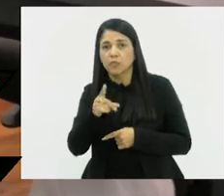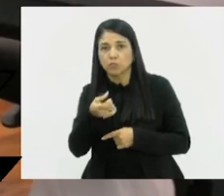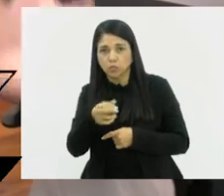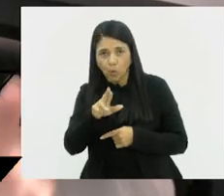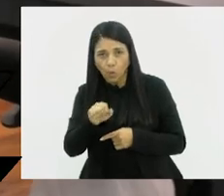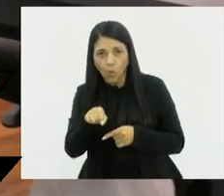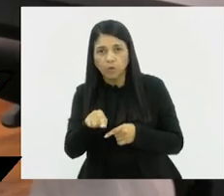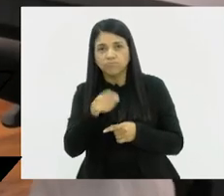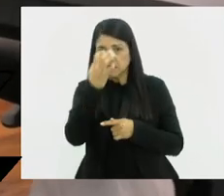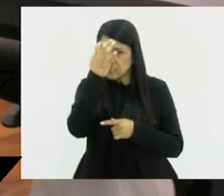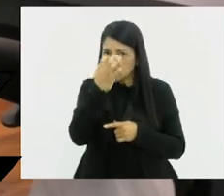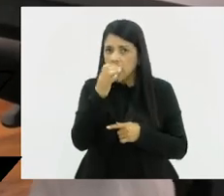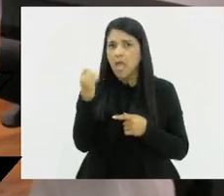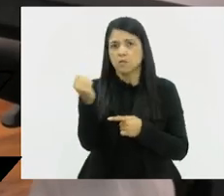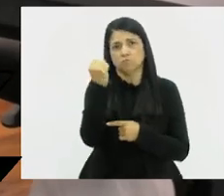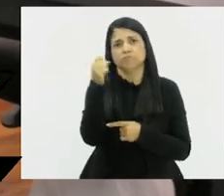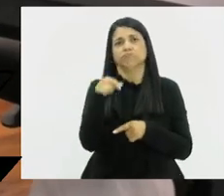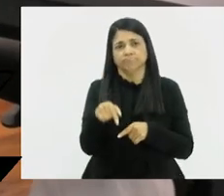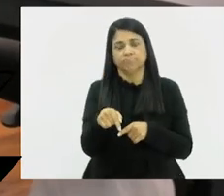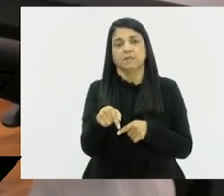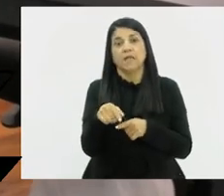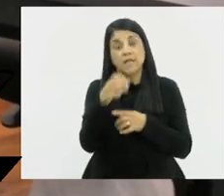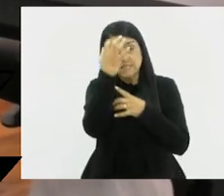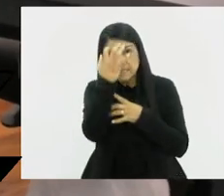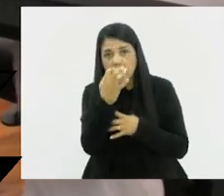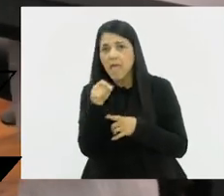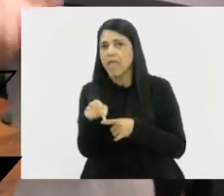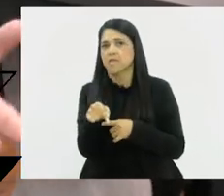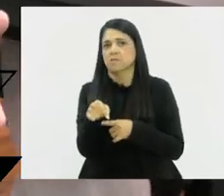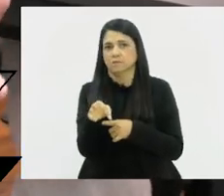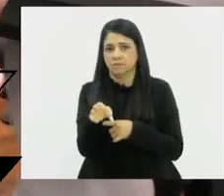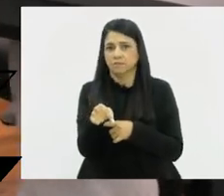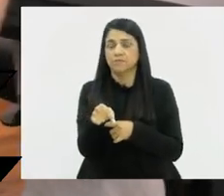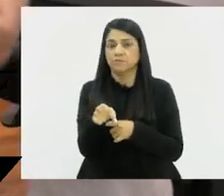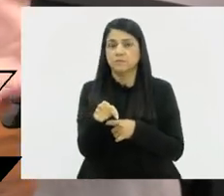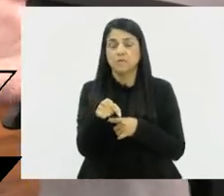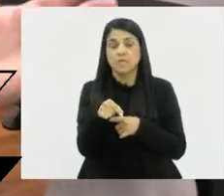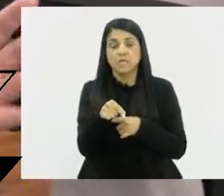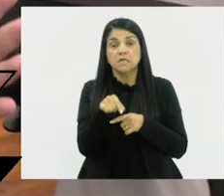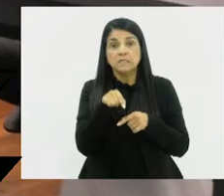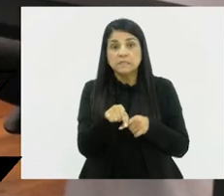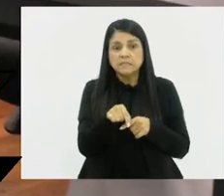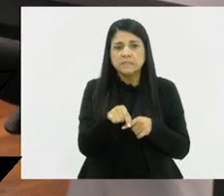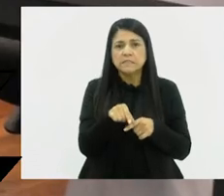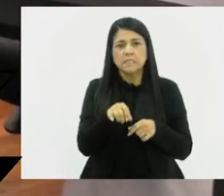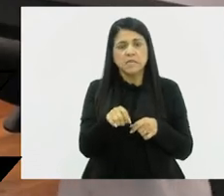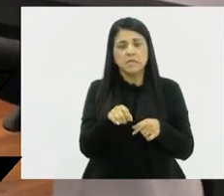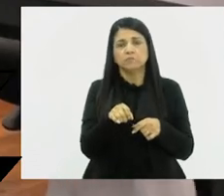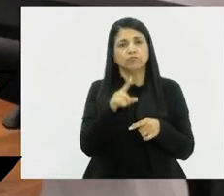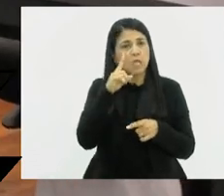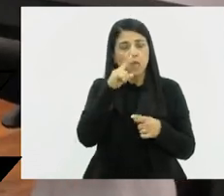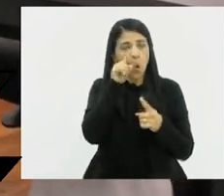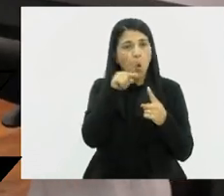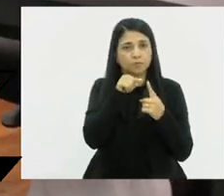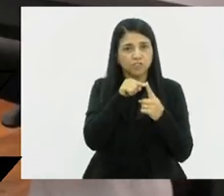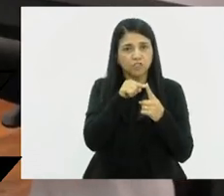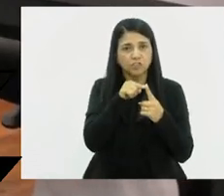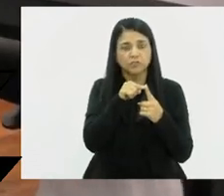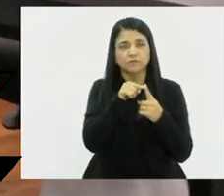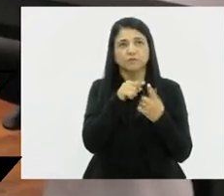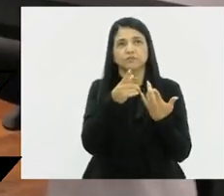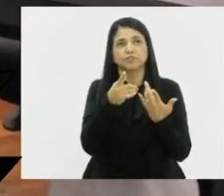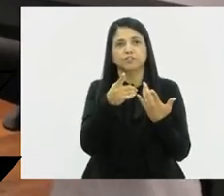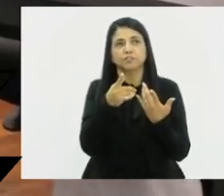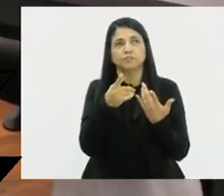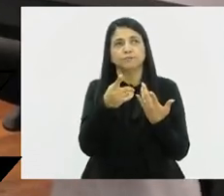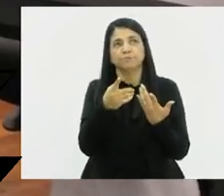de preservar uma raça, que não tem nenhum intuito de selecionar, ele castra de boa o animal dele, mas o Estado tem que chegar junto